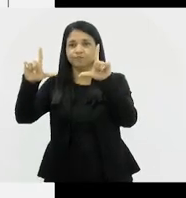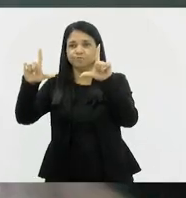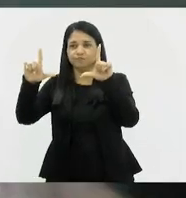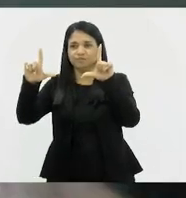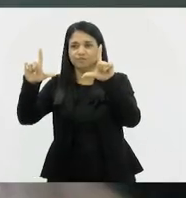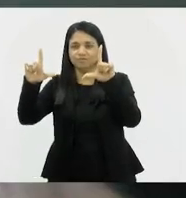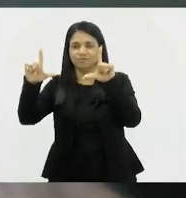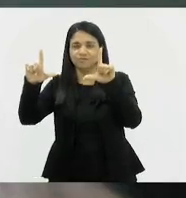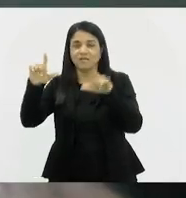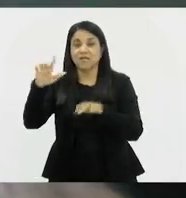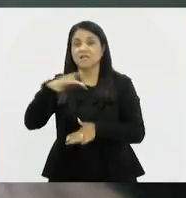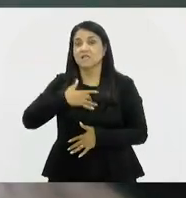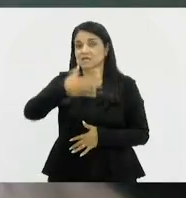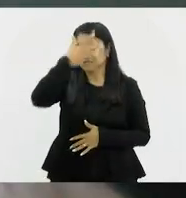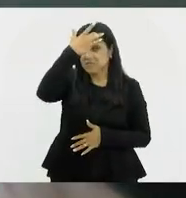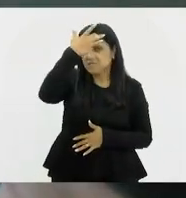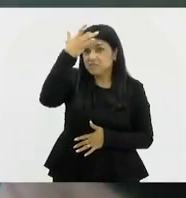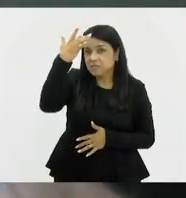a saúde mental,